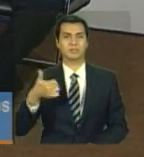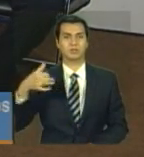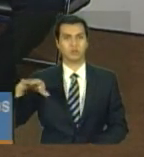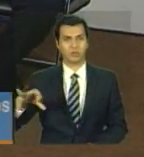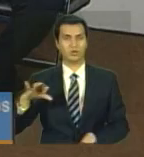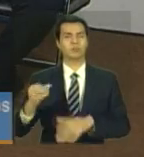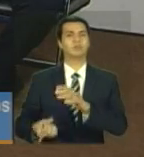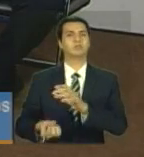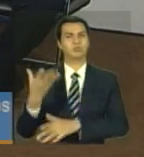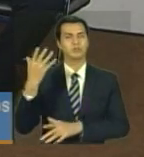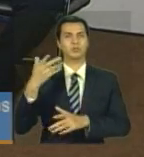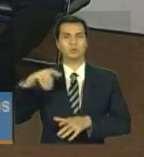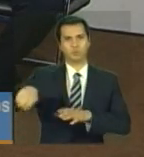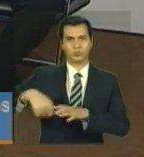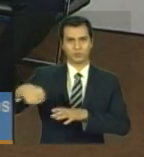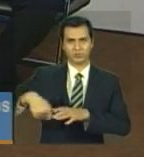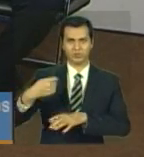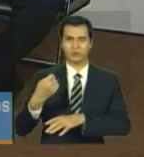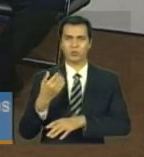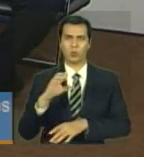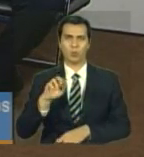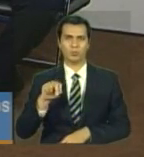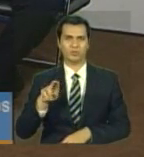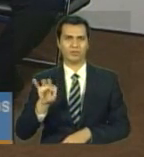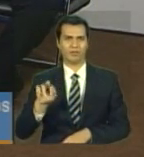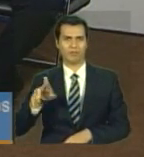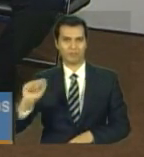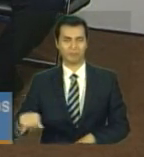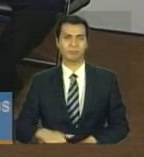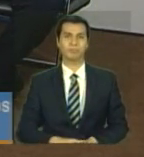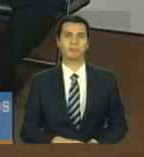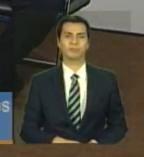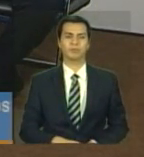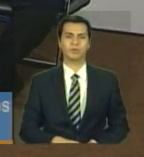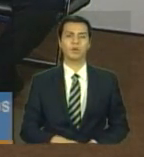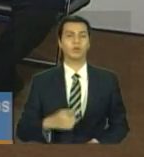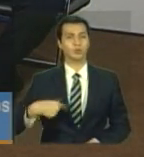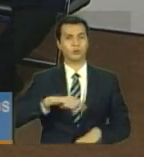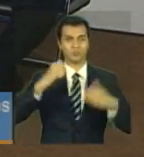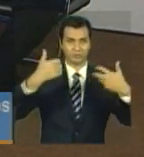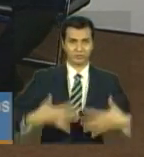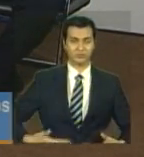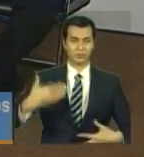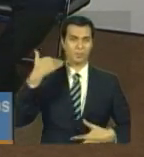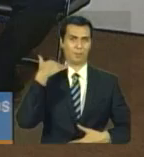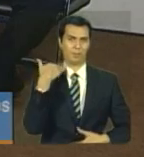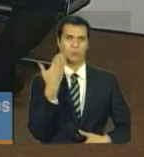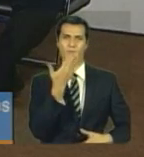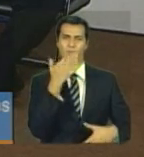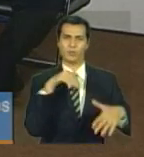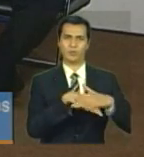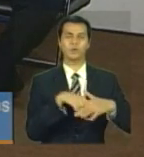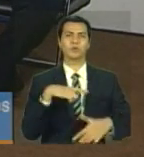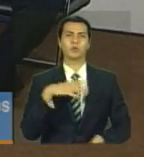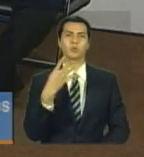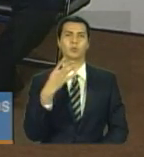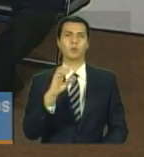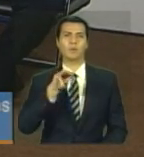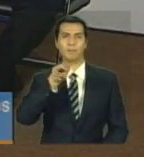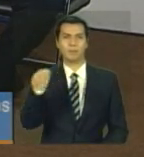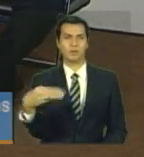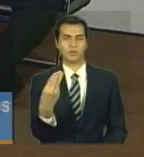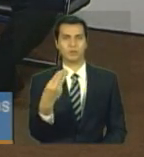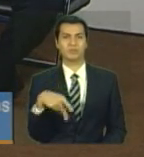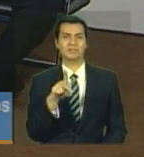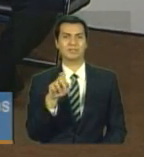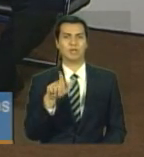e 218 em processo. Nós estamos falando de banco de alimentos, de cerca de 40 milhões, né, de quilos distribuído